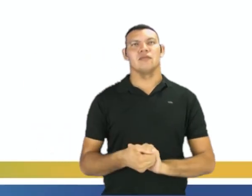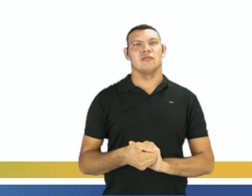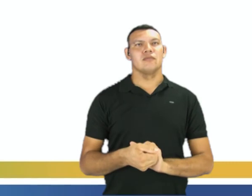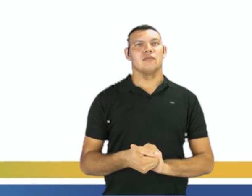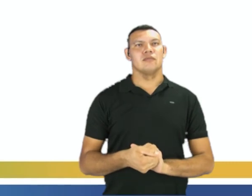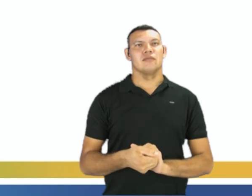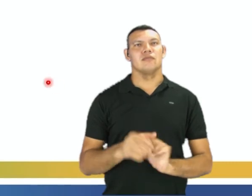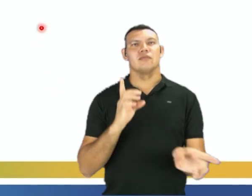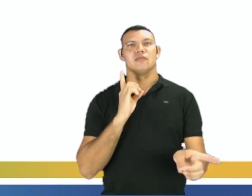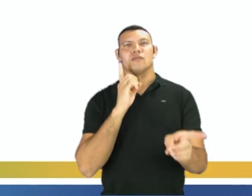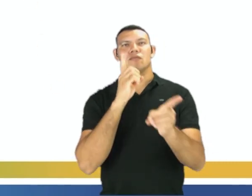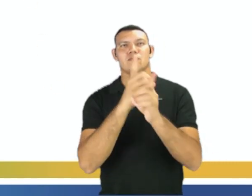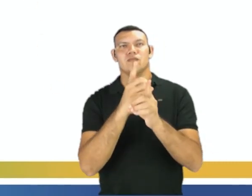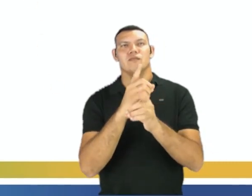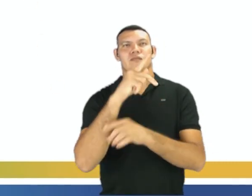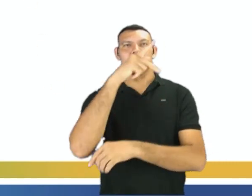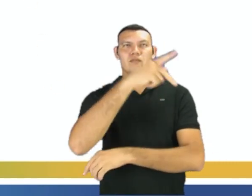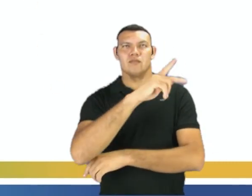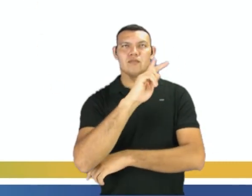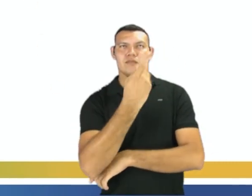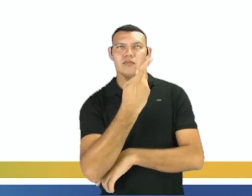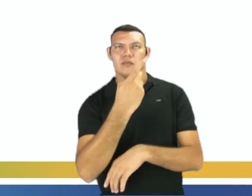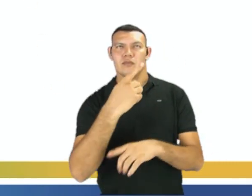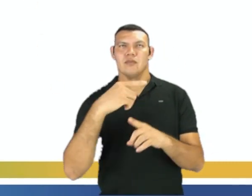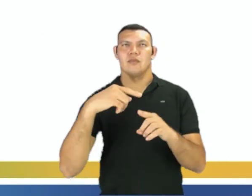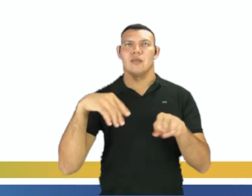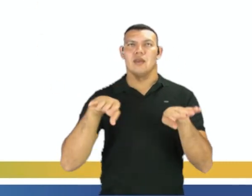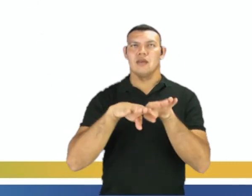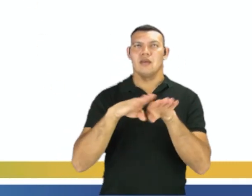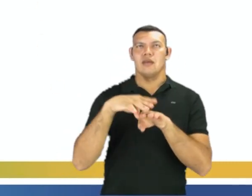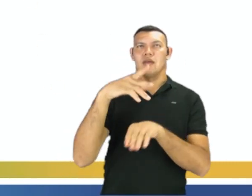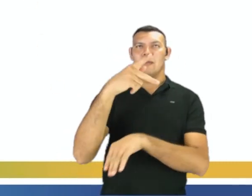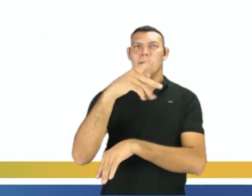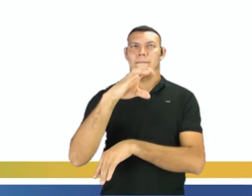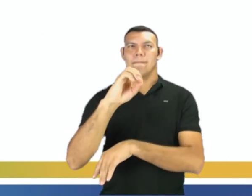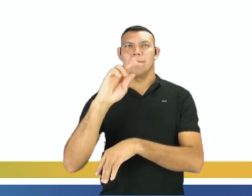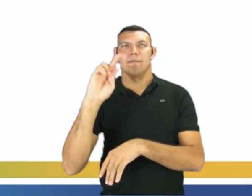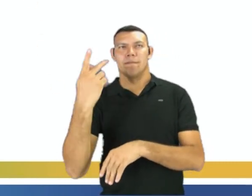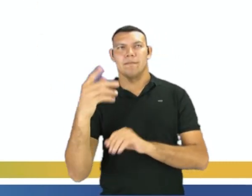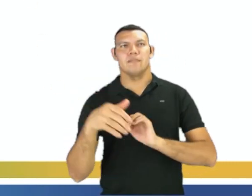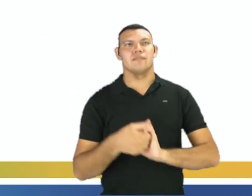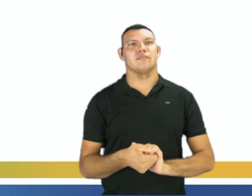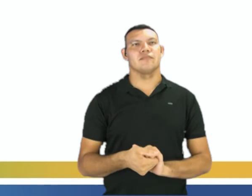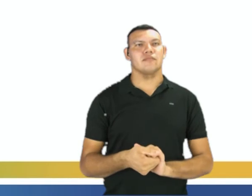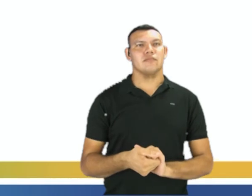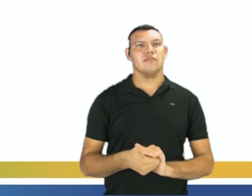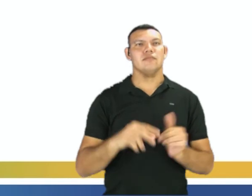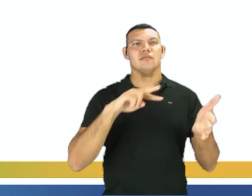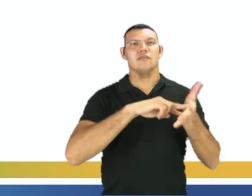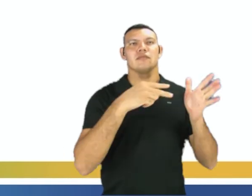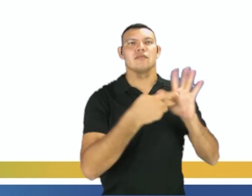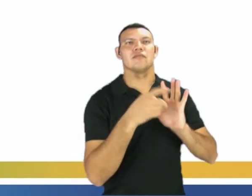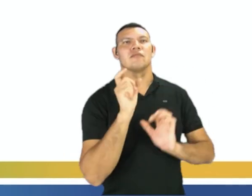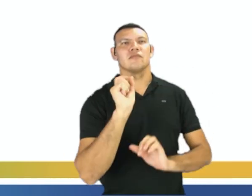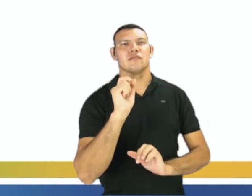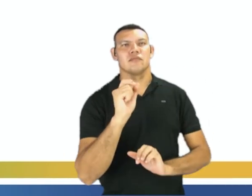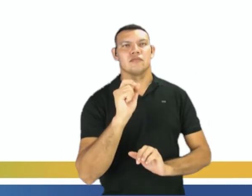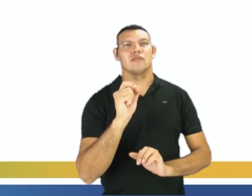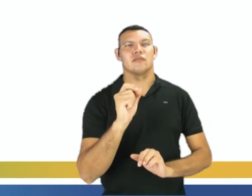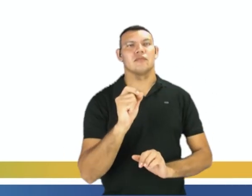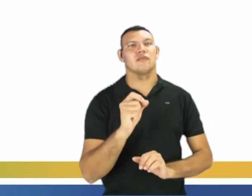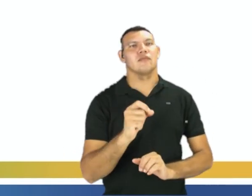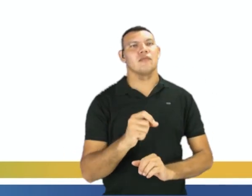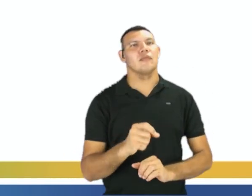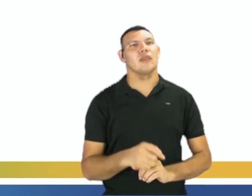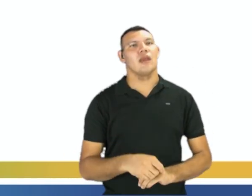determinação de pH e pOH. pH significa potencial hidrogeniônico, então está